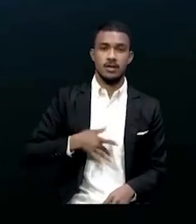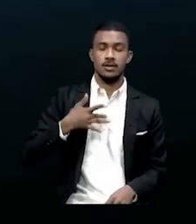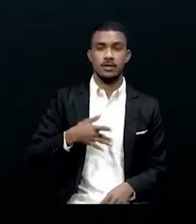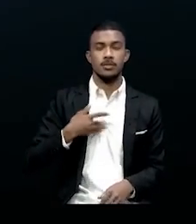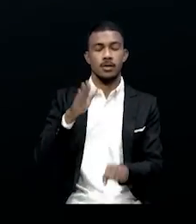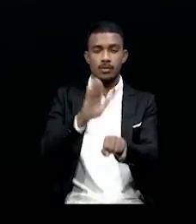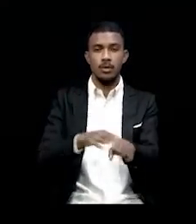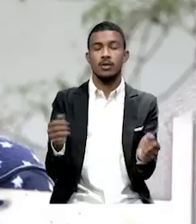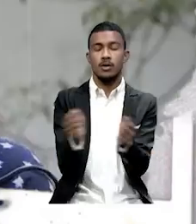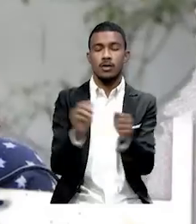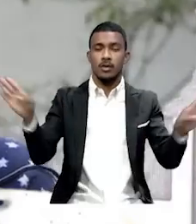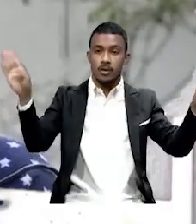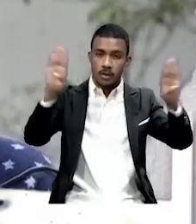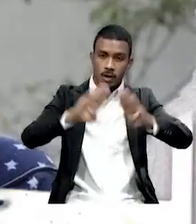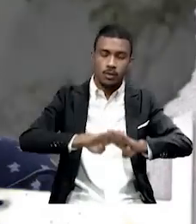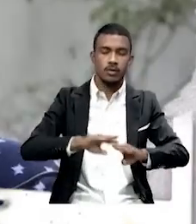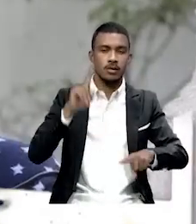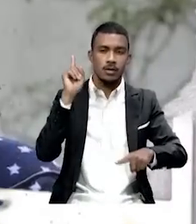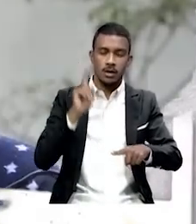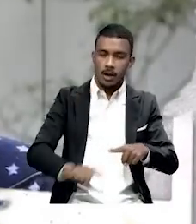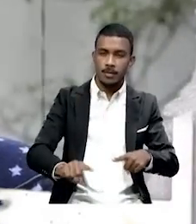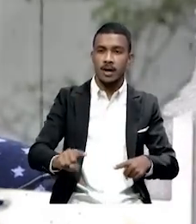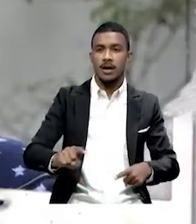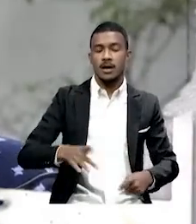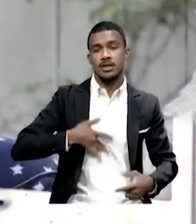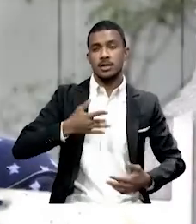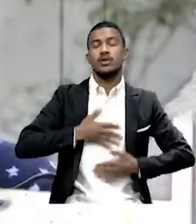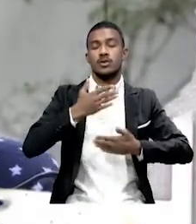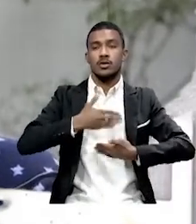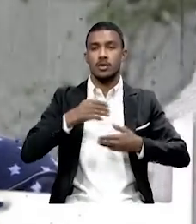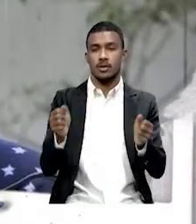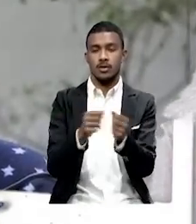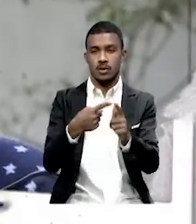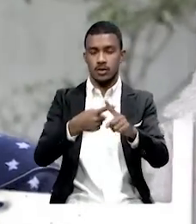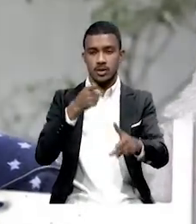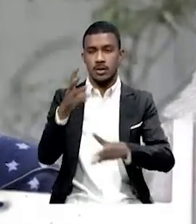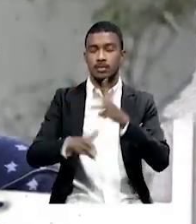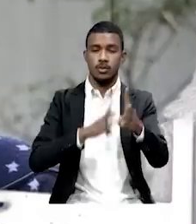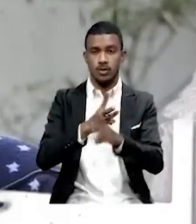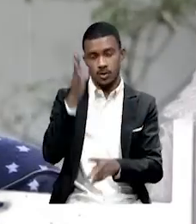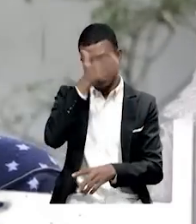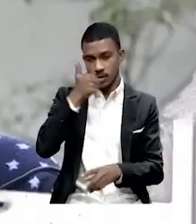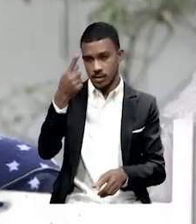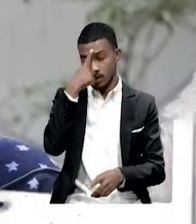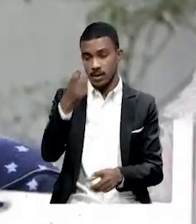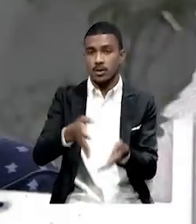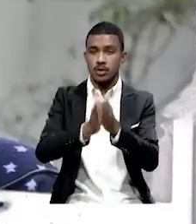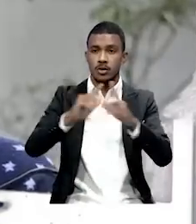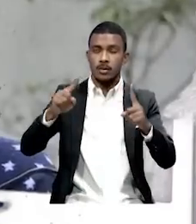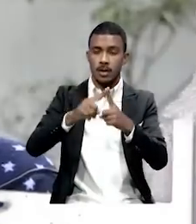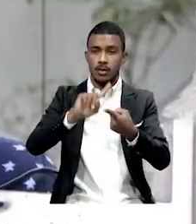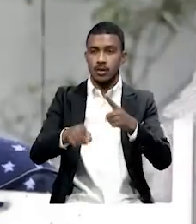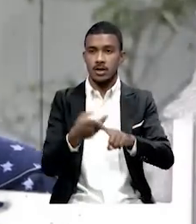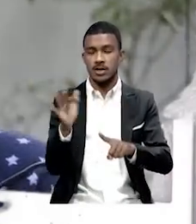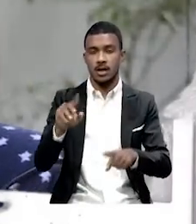um anjo na cuco, rude la bela sente que solo, o simundo no furac. Também é ba malu ser a roto, la bela contente